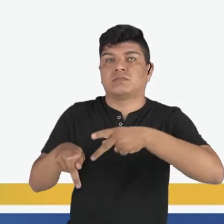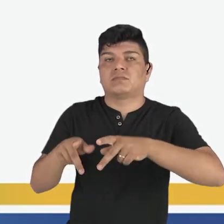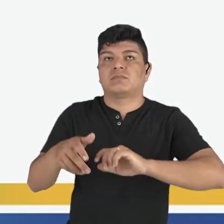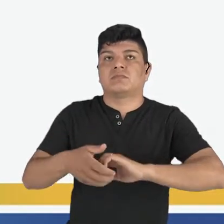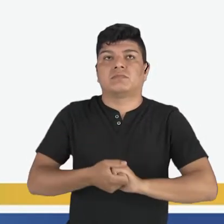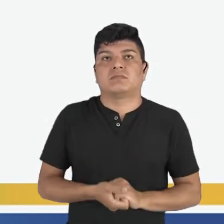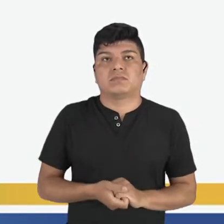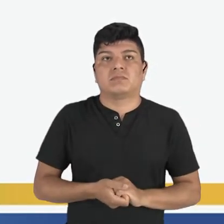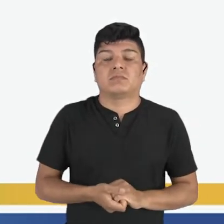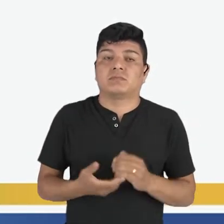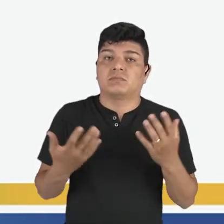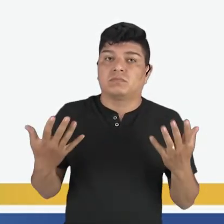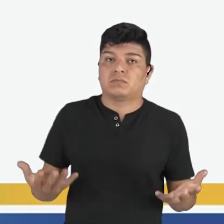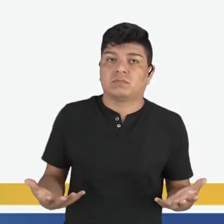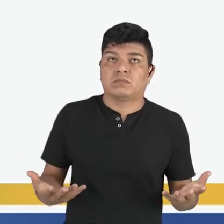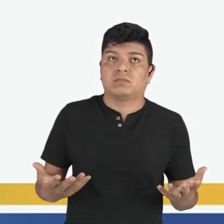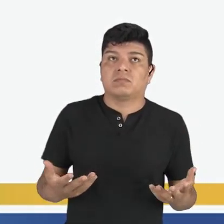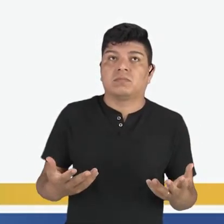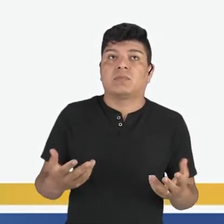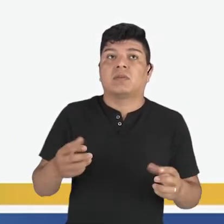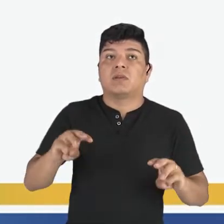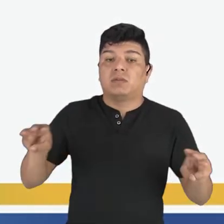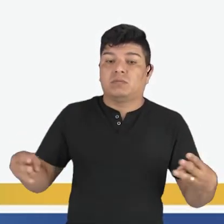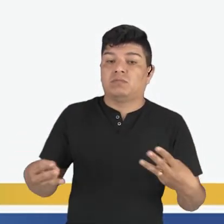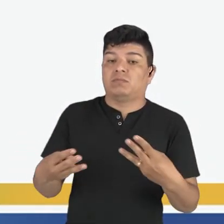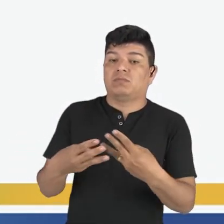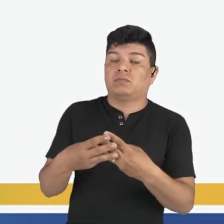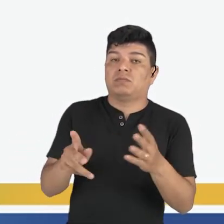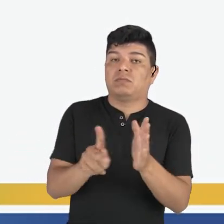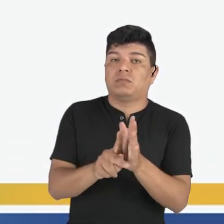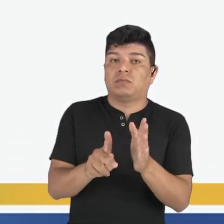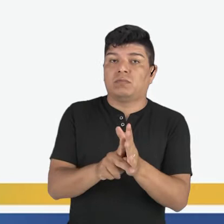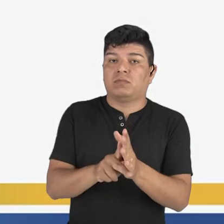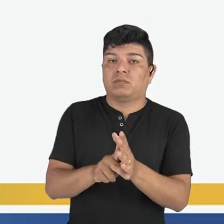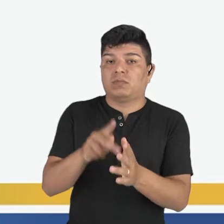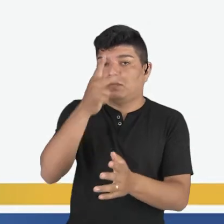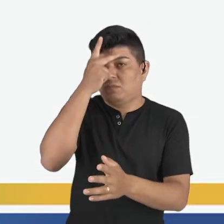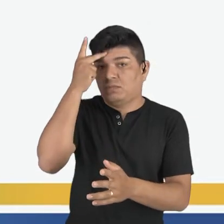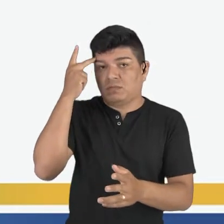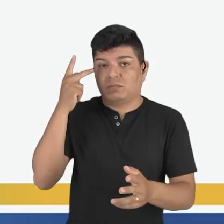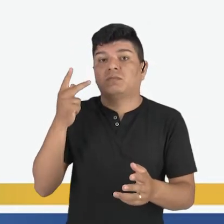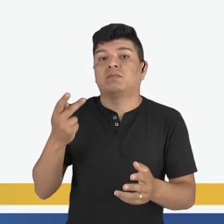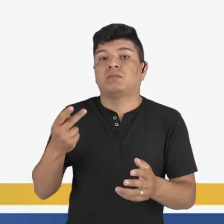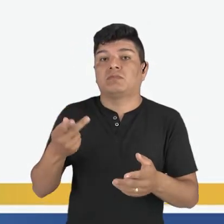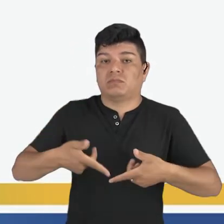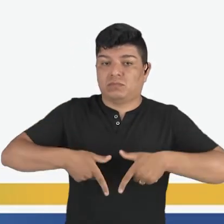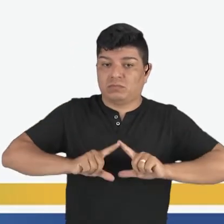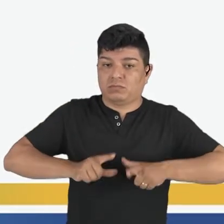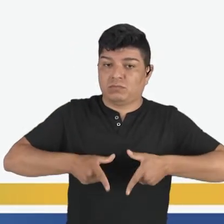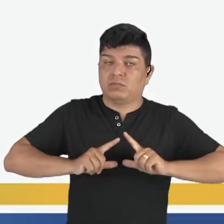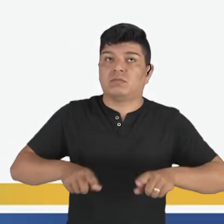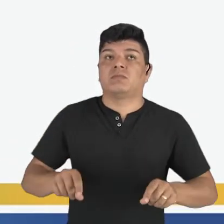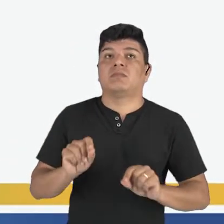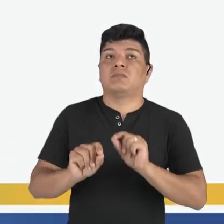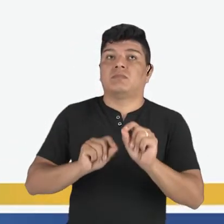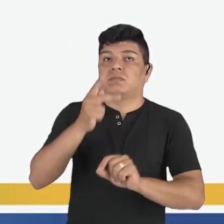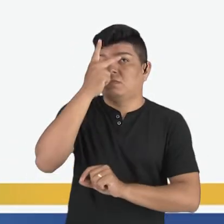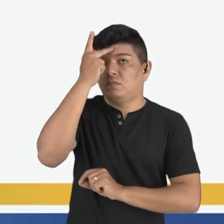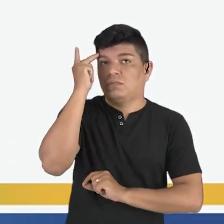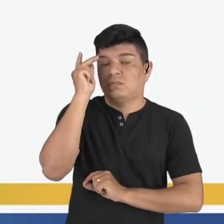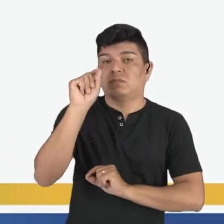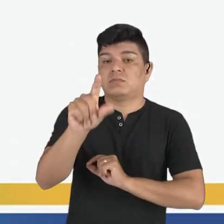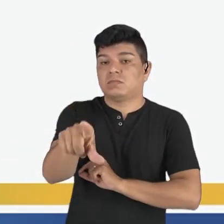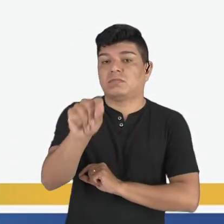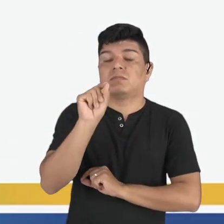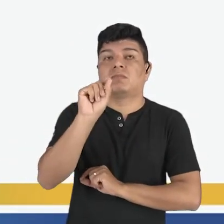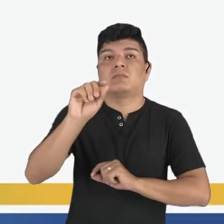que optam pelo judaísmo que não são propriamente judeus, israelitas, israelenses, e há pessoas que